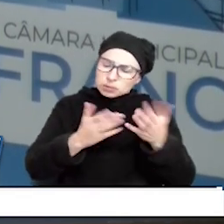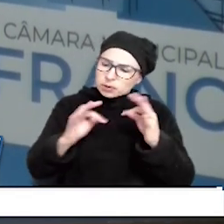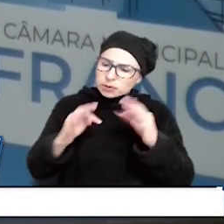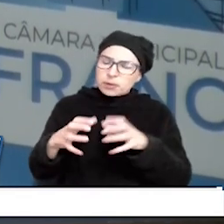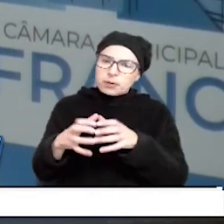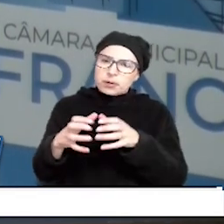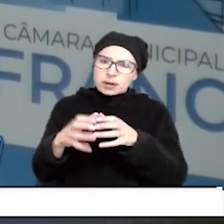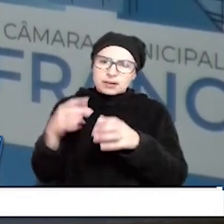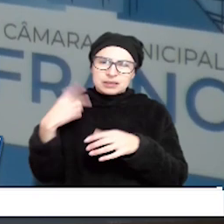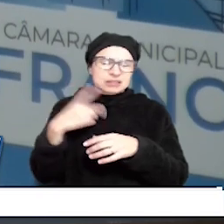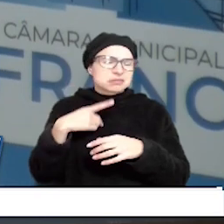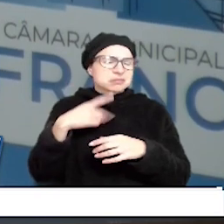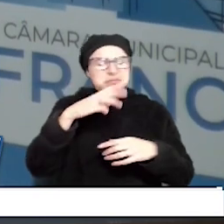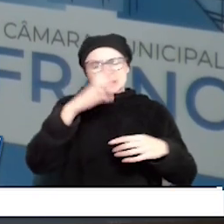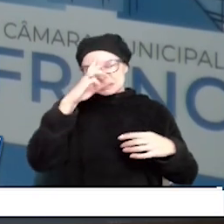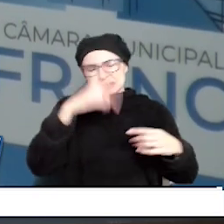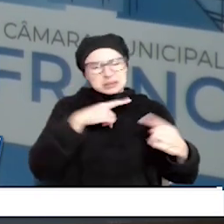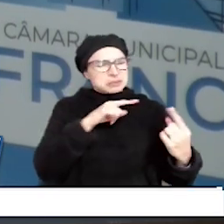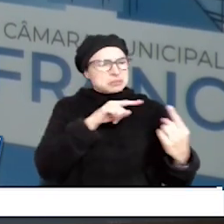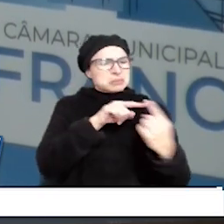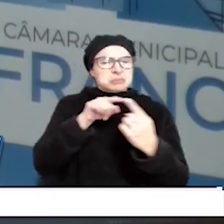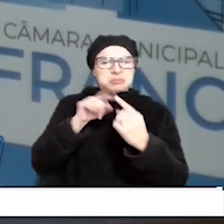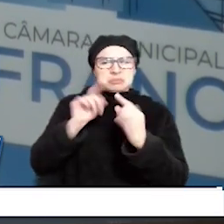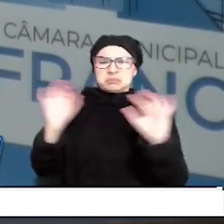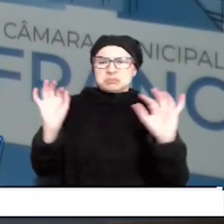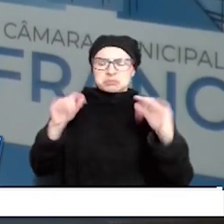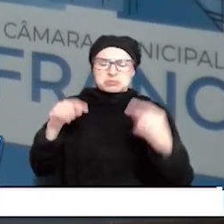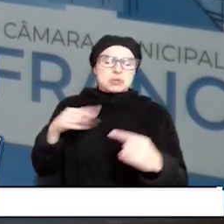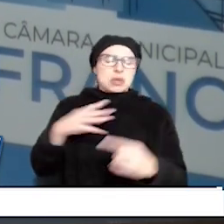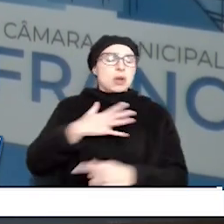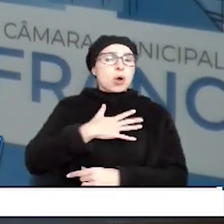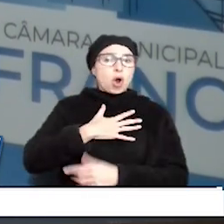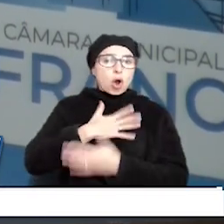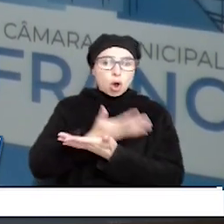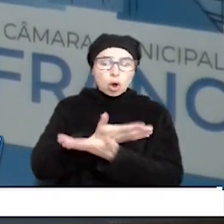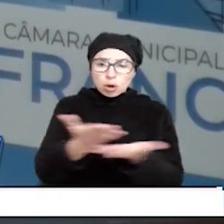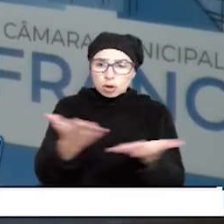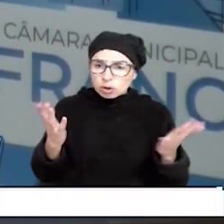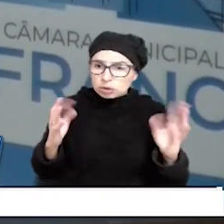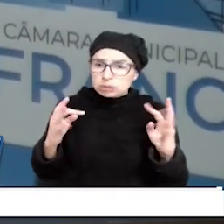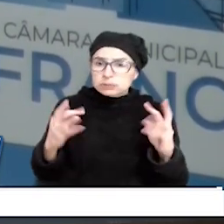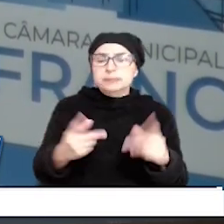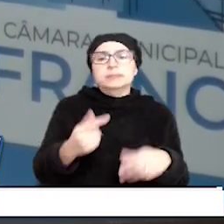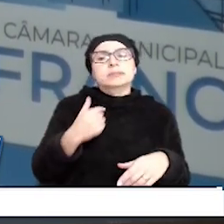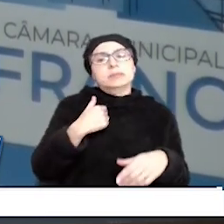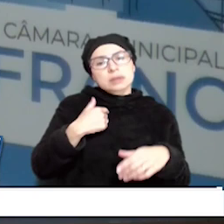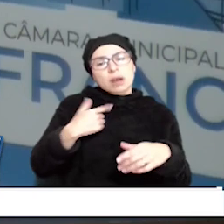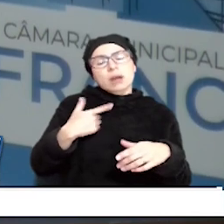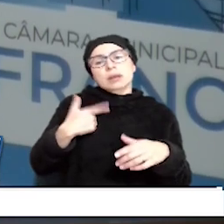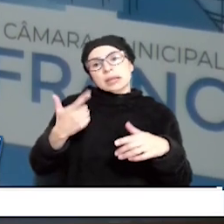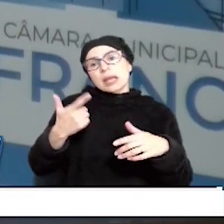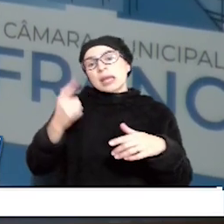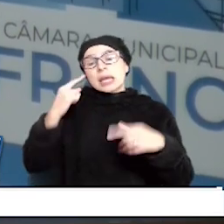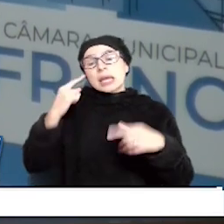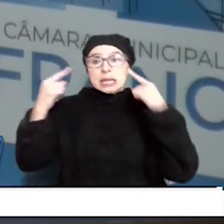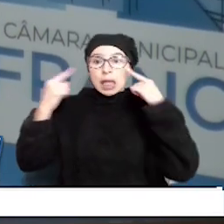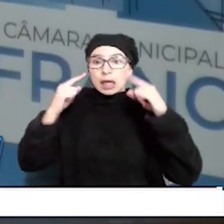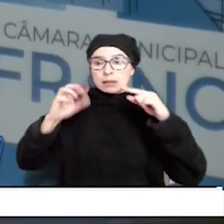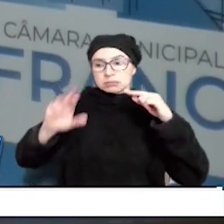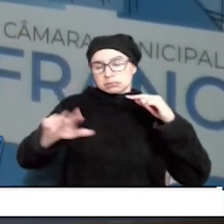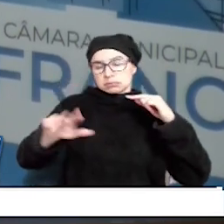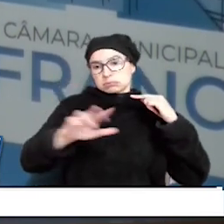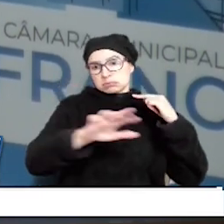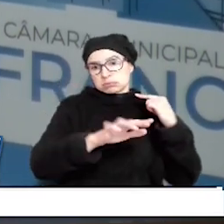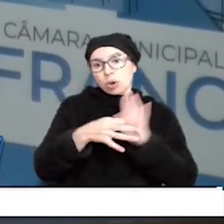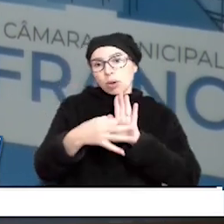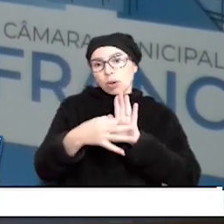não é nada pessoal com ninguém. Eu, particularmente, gosto de todas as pessoas aqui. A gente diverge no campo das ideias. E isso